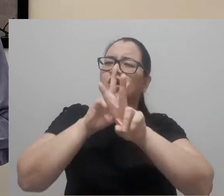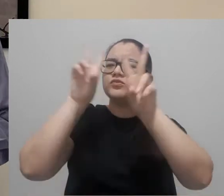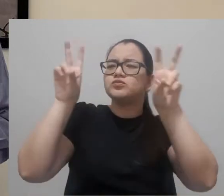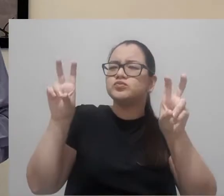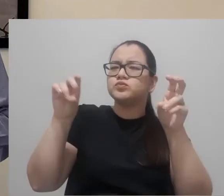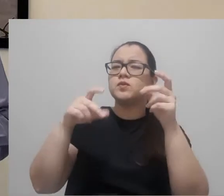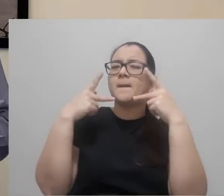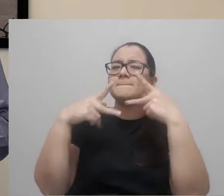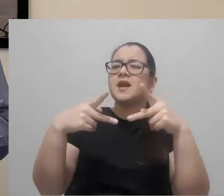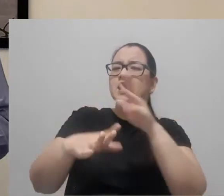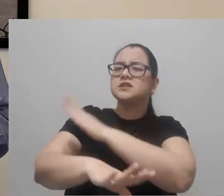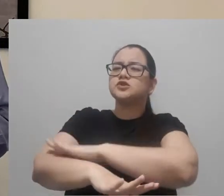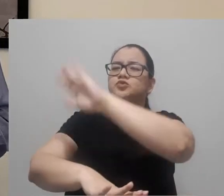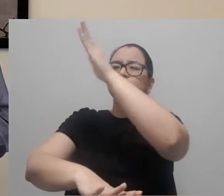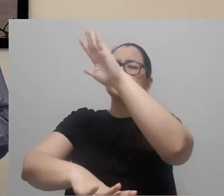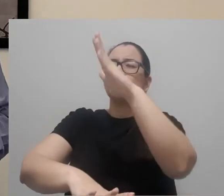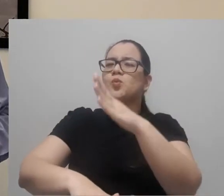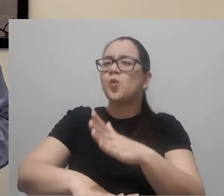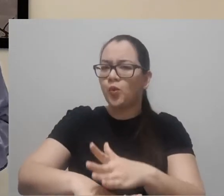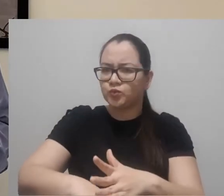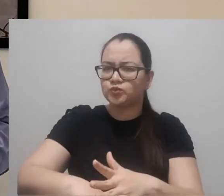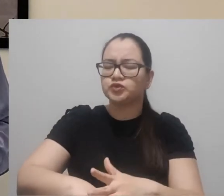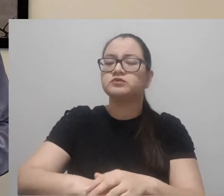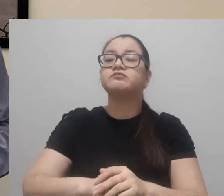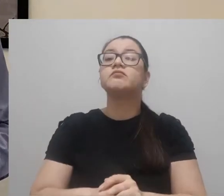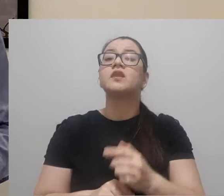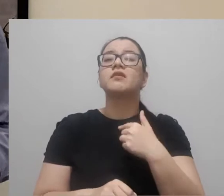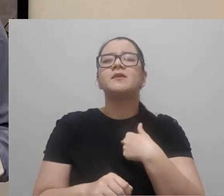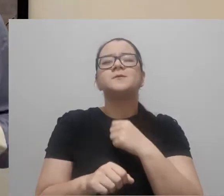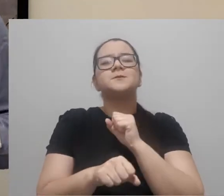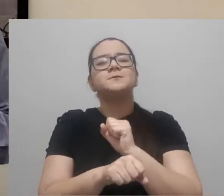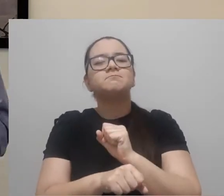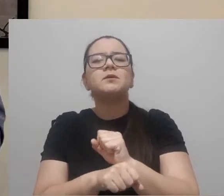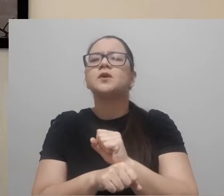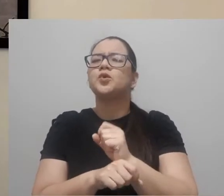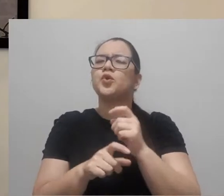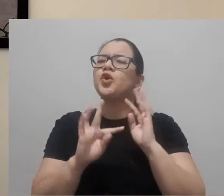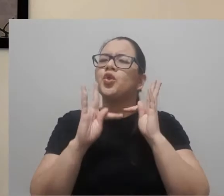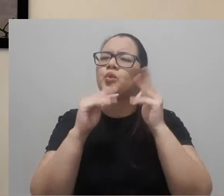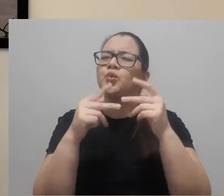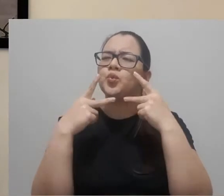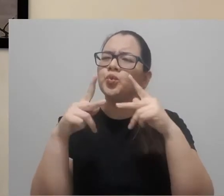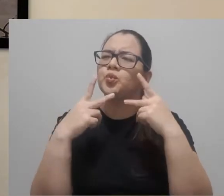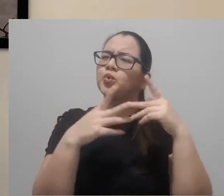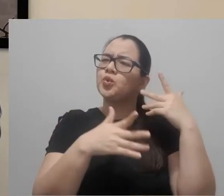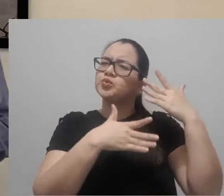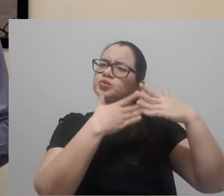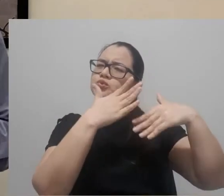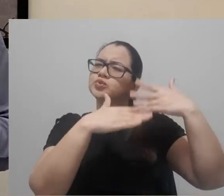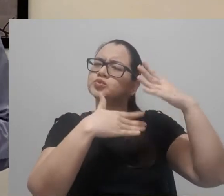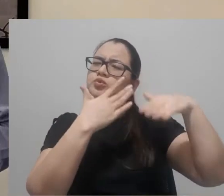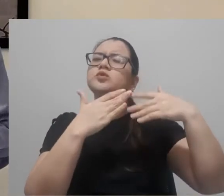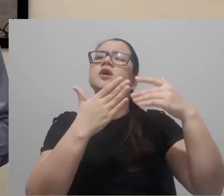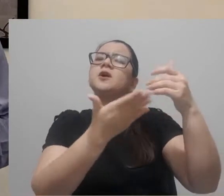Sermão do Monte. E eu espero em Deus que todas essas mensagens